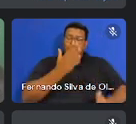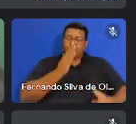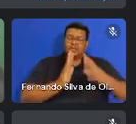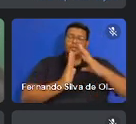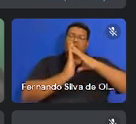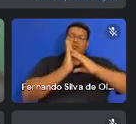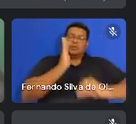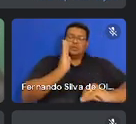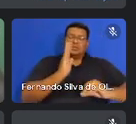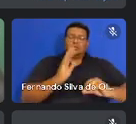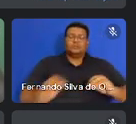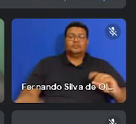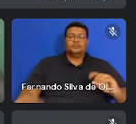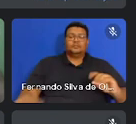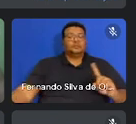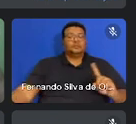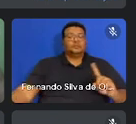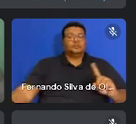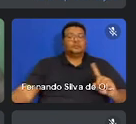Não,